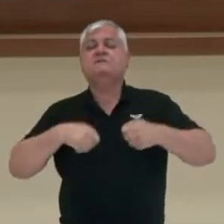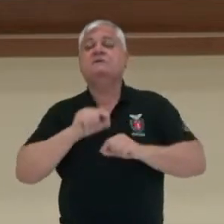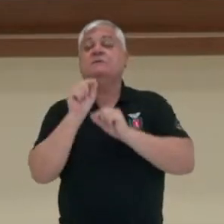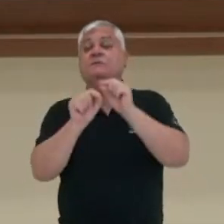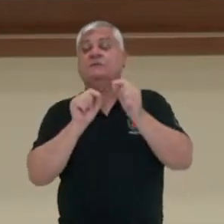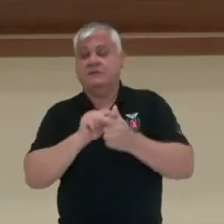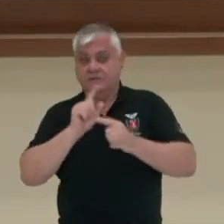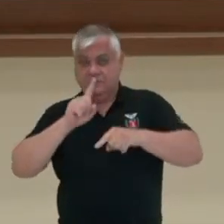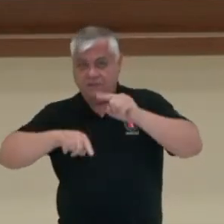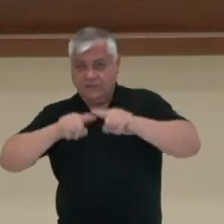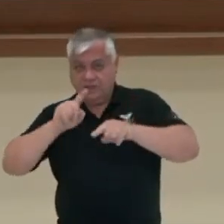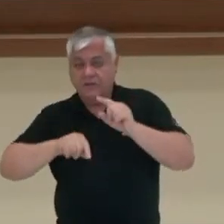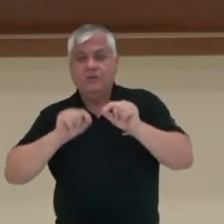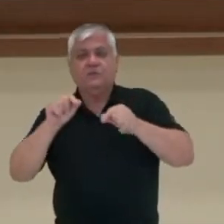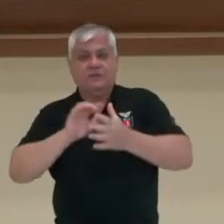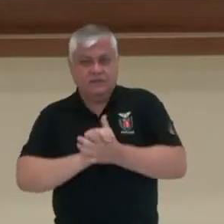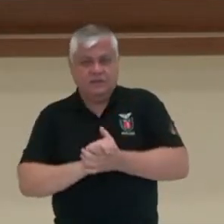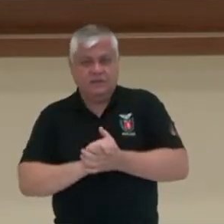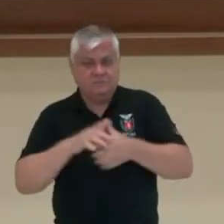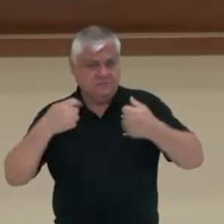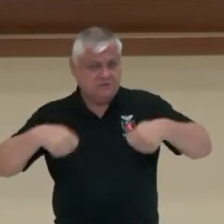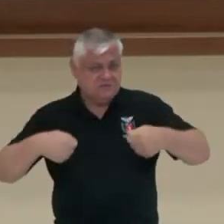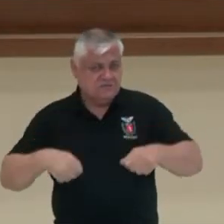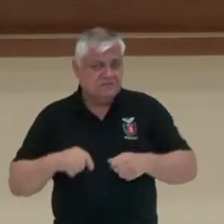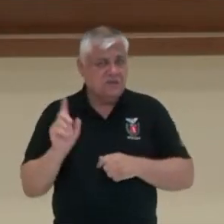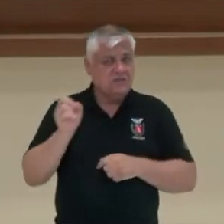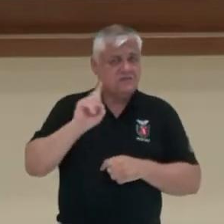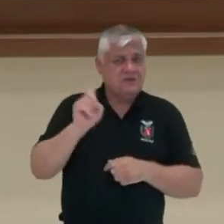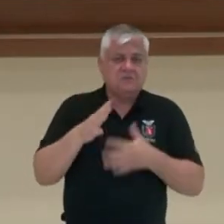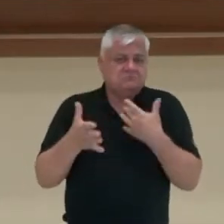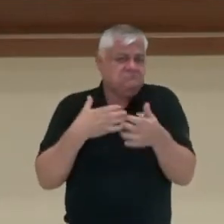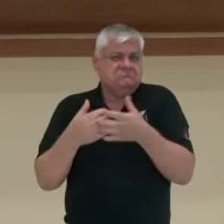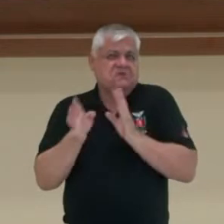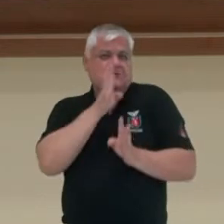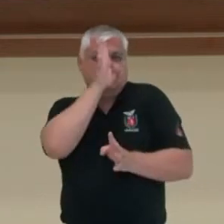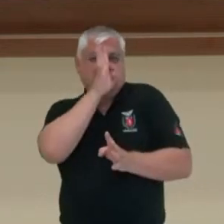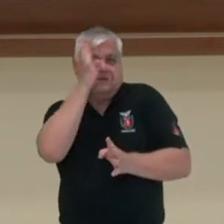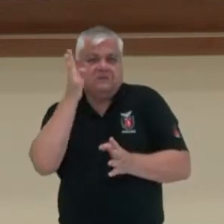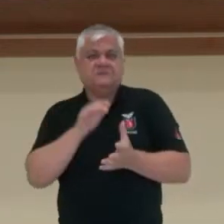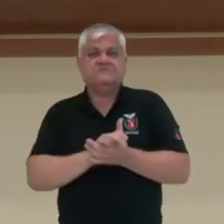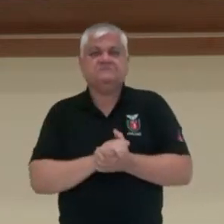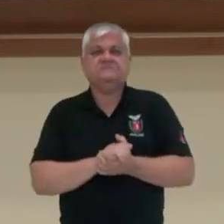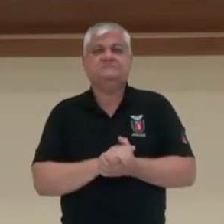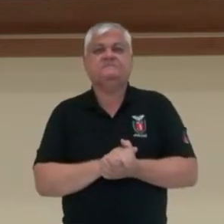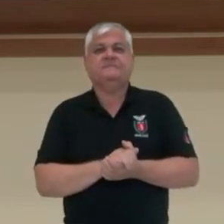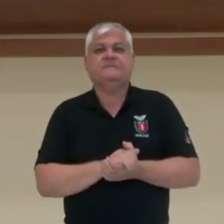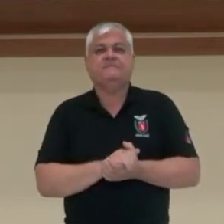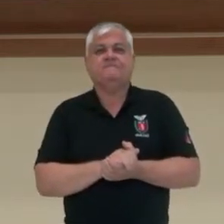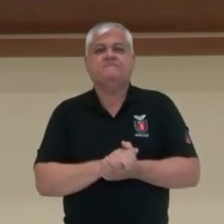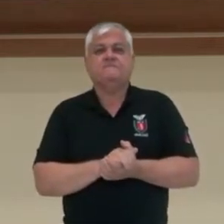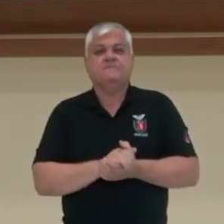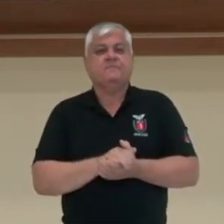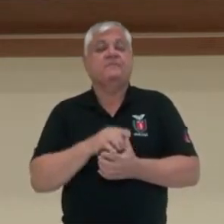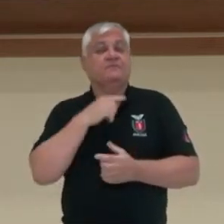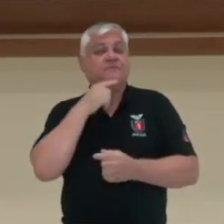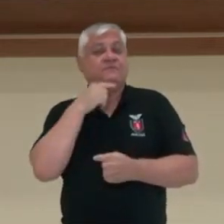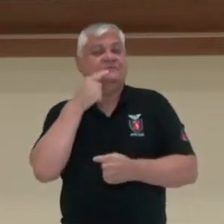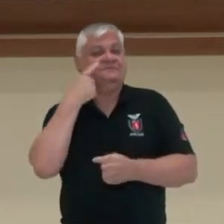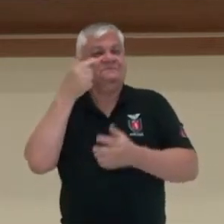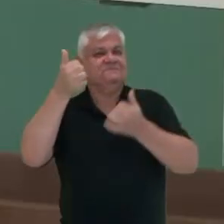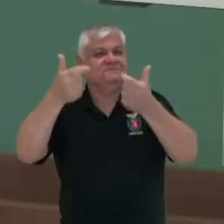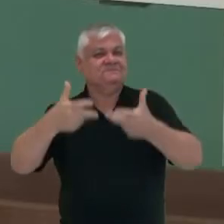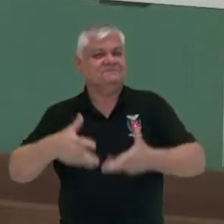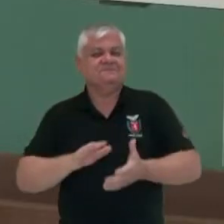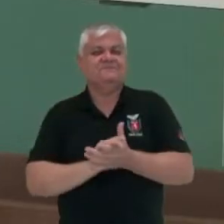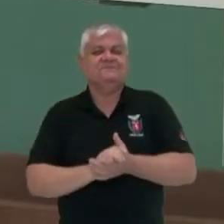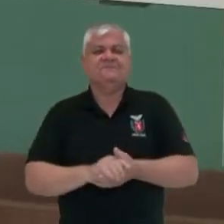material para lutar o boxe ou não? Pode lutar com qualquer coisa. Vamos lá. Vamos tirar essas dúvidas. Vamos definir, então, o